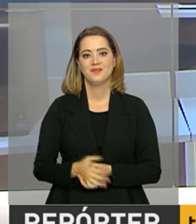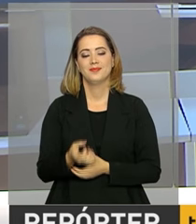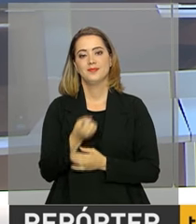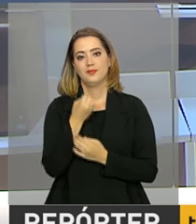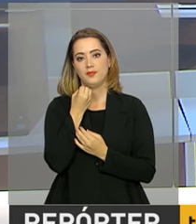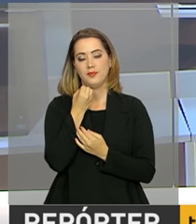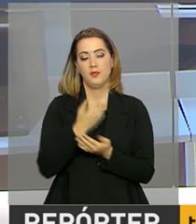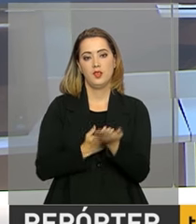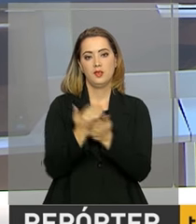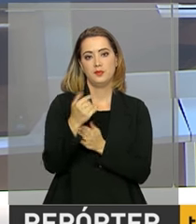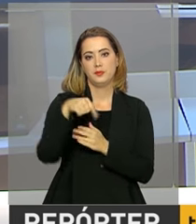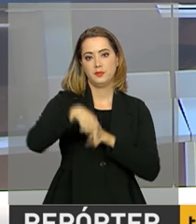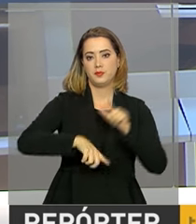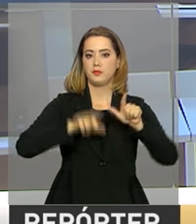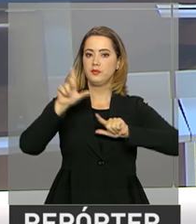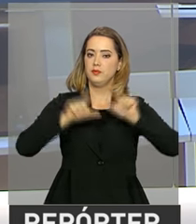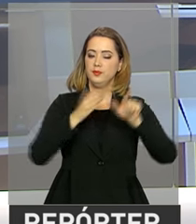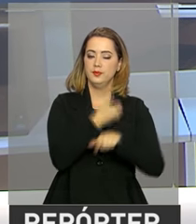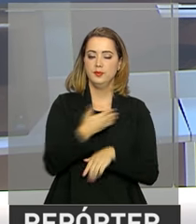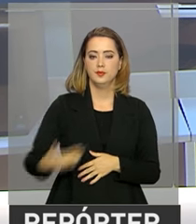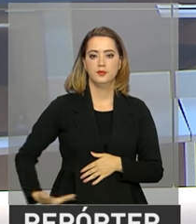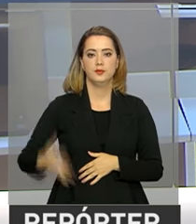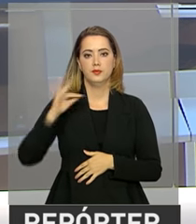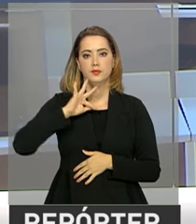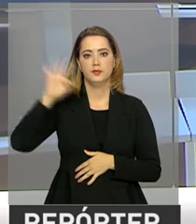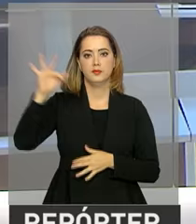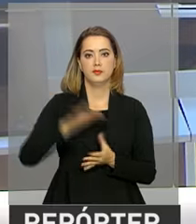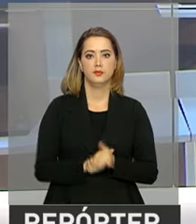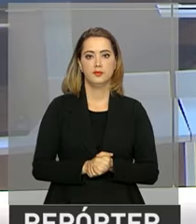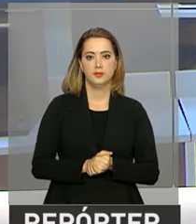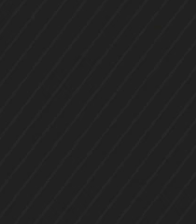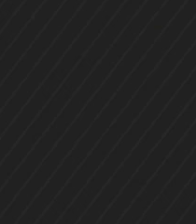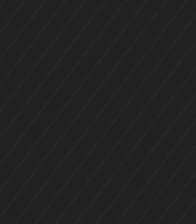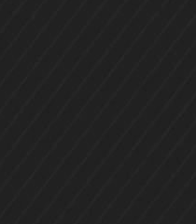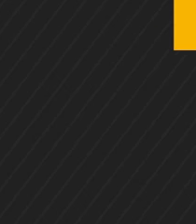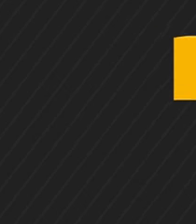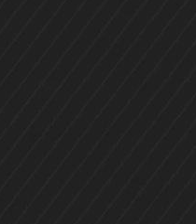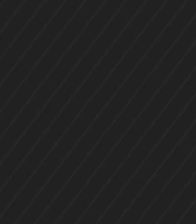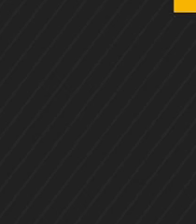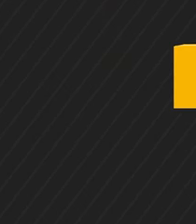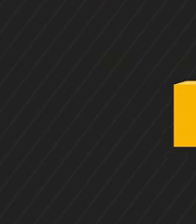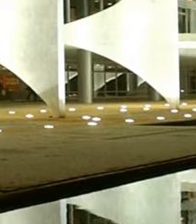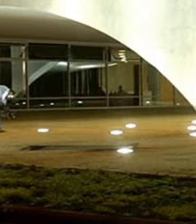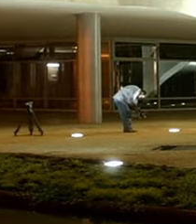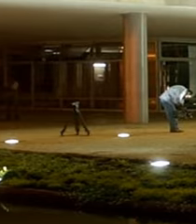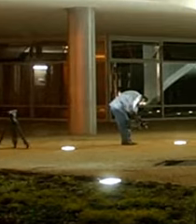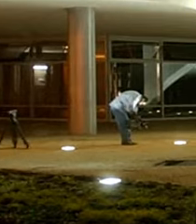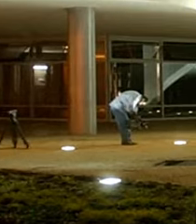sociais. Continue com a gente aqui na NBR, a TV do Governo Federal.